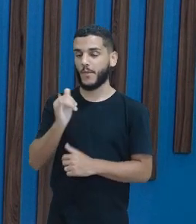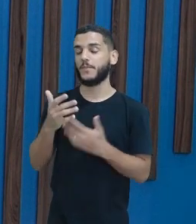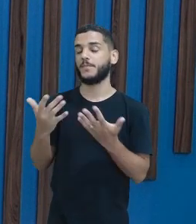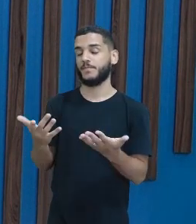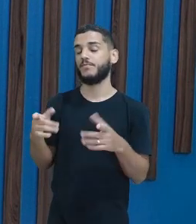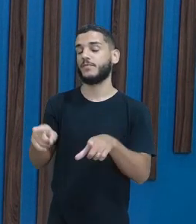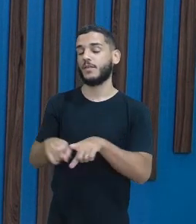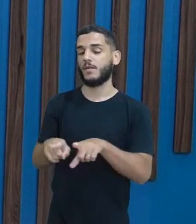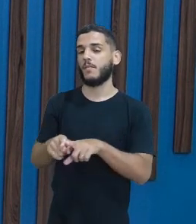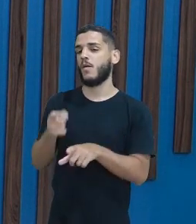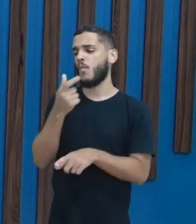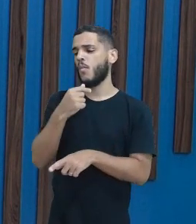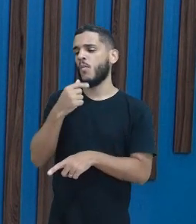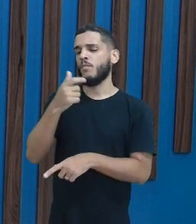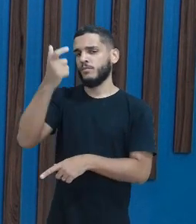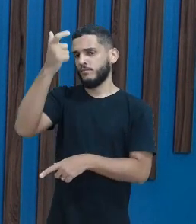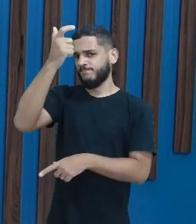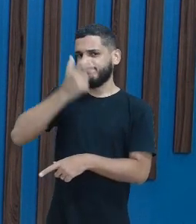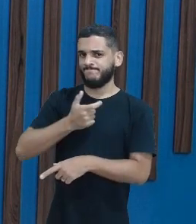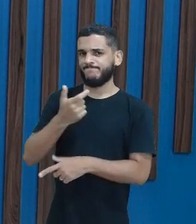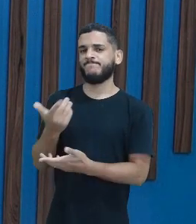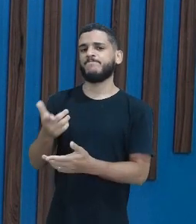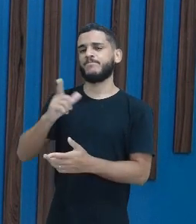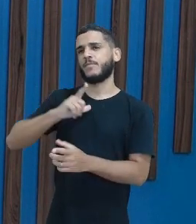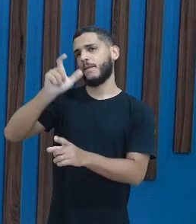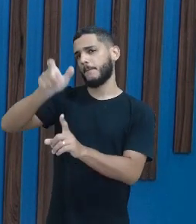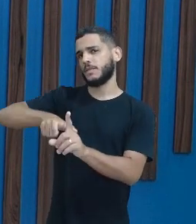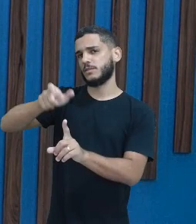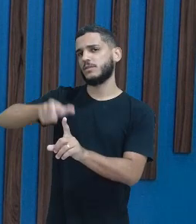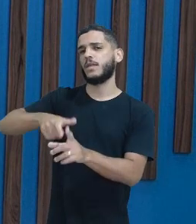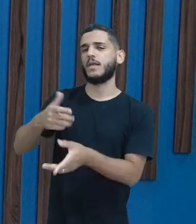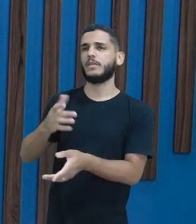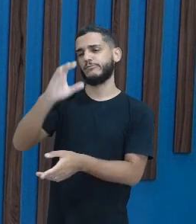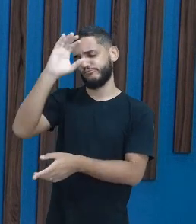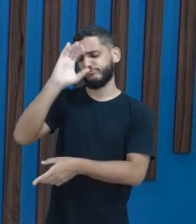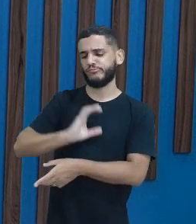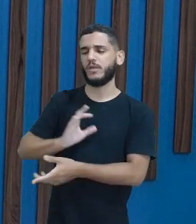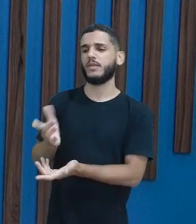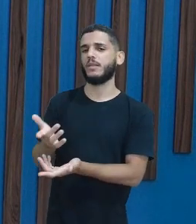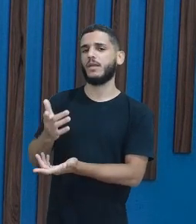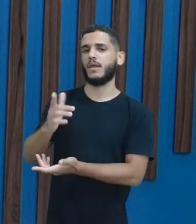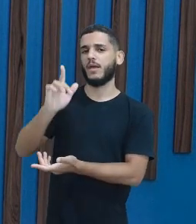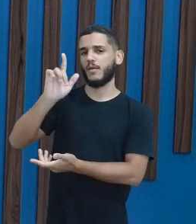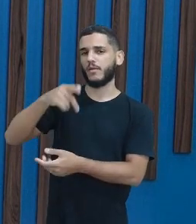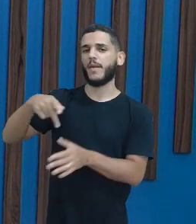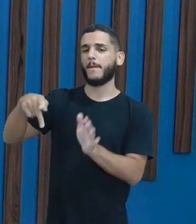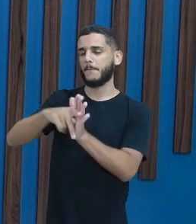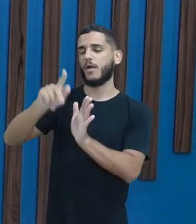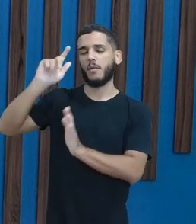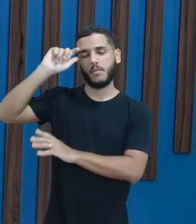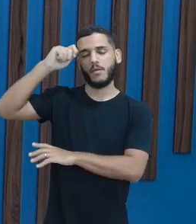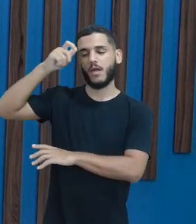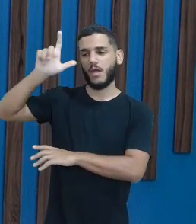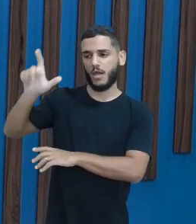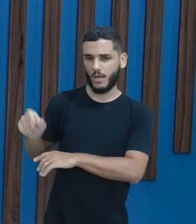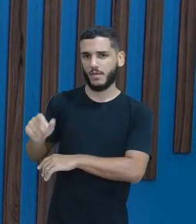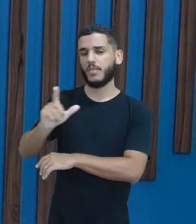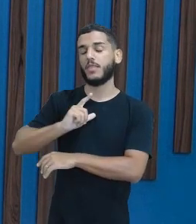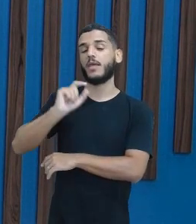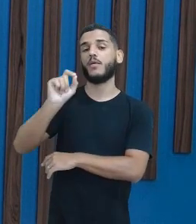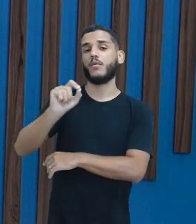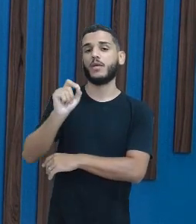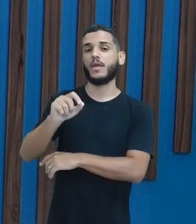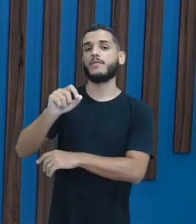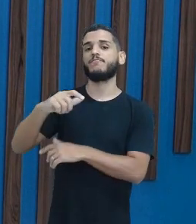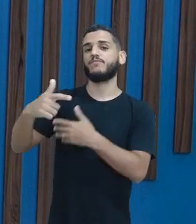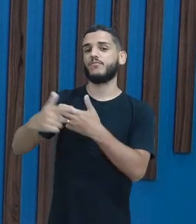e essa pessoa, essa personagem, esse cidadão africano que tem essa função social,